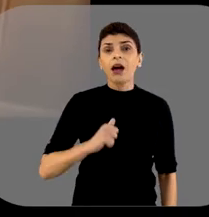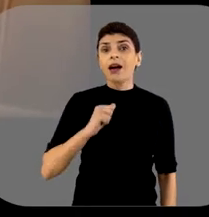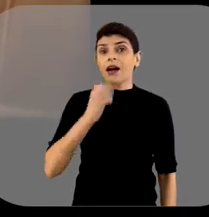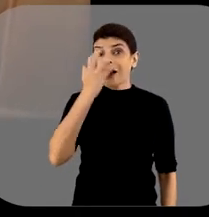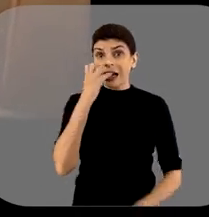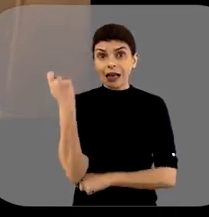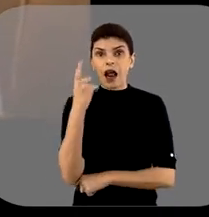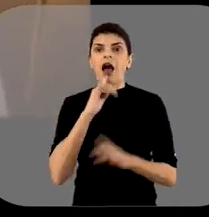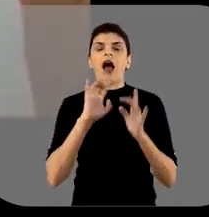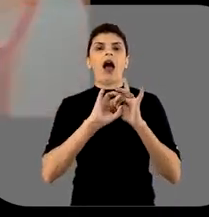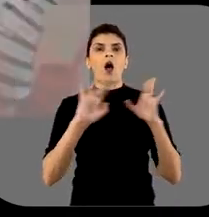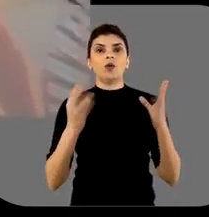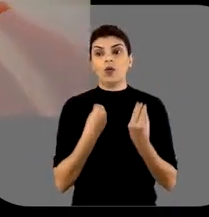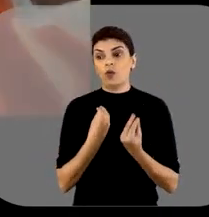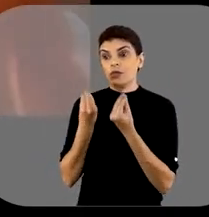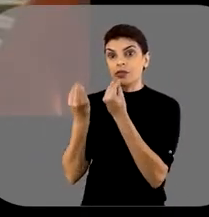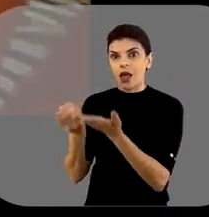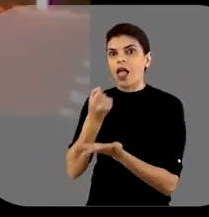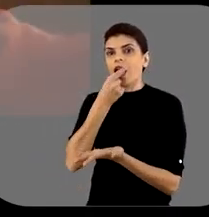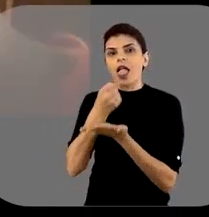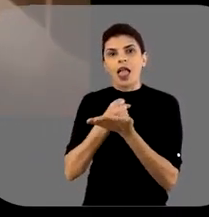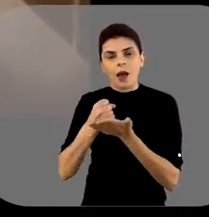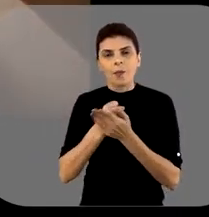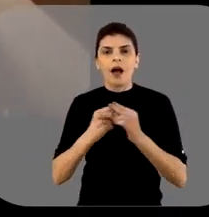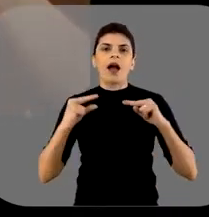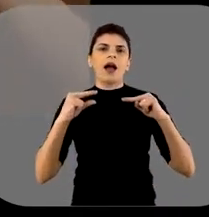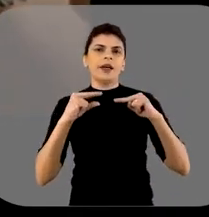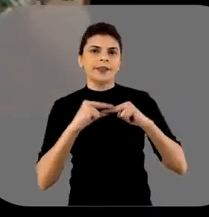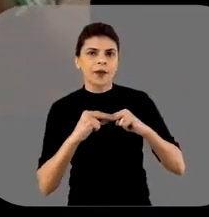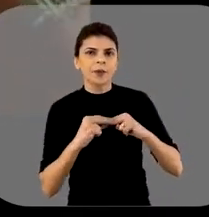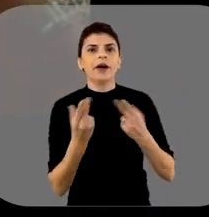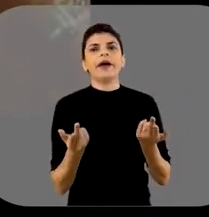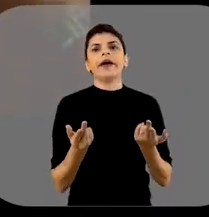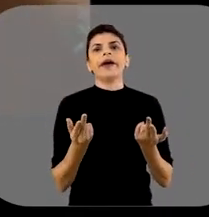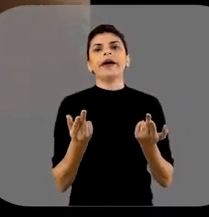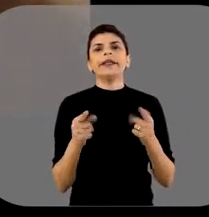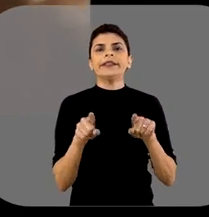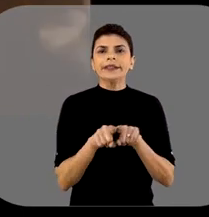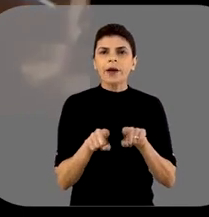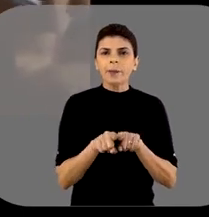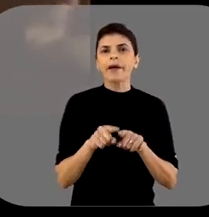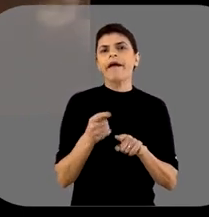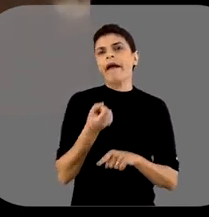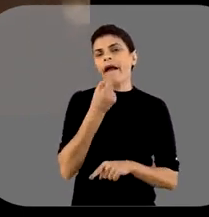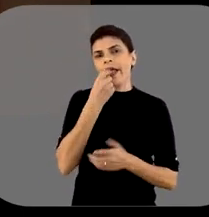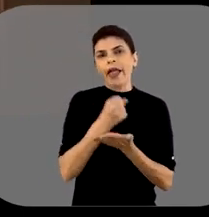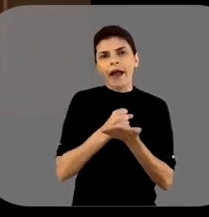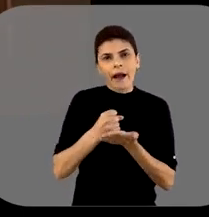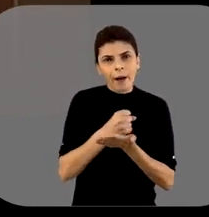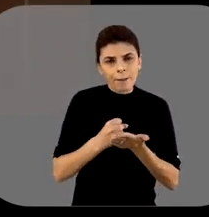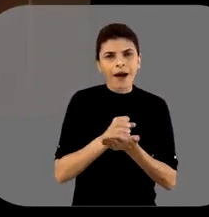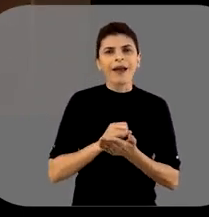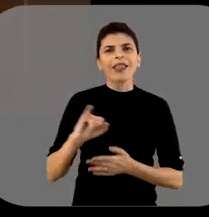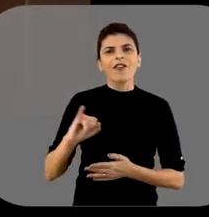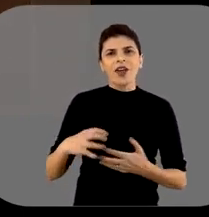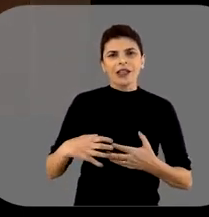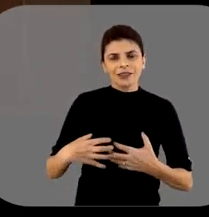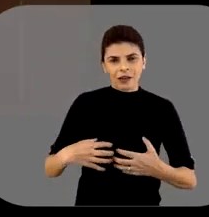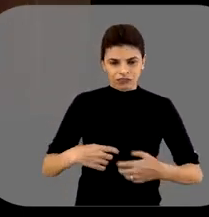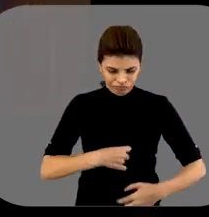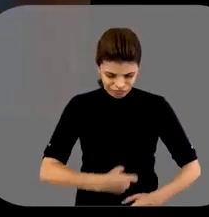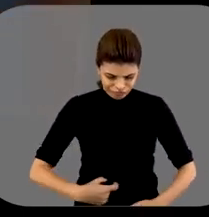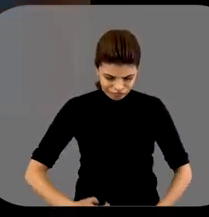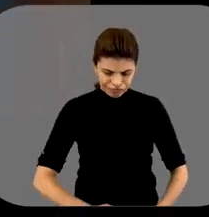Aí ele autoriza o remédio, dá antibiótico, sulfa, né? Sulfa é uma pessoa só, é só para infecção, né?